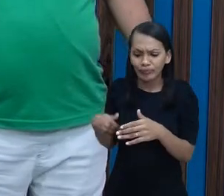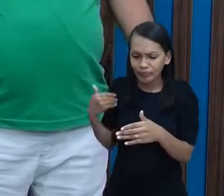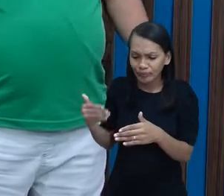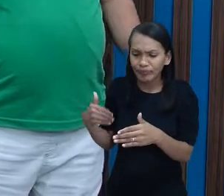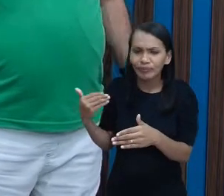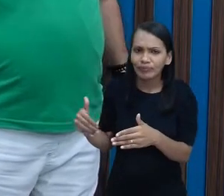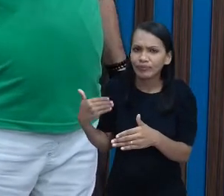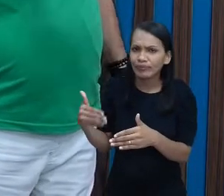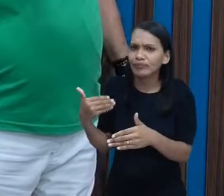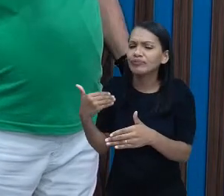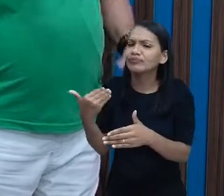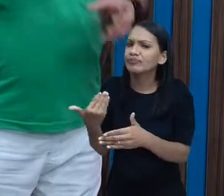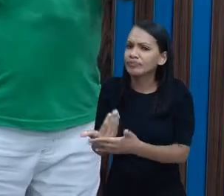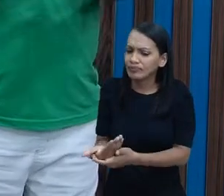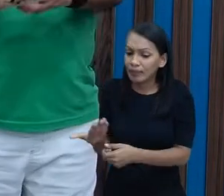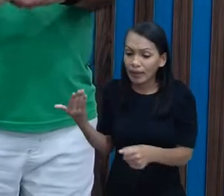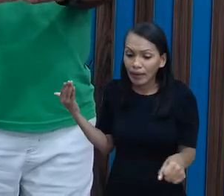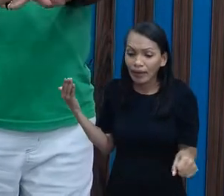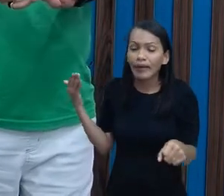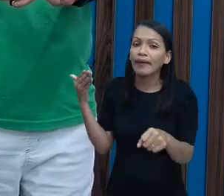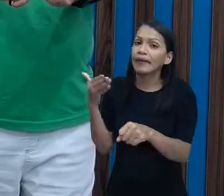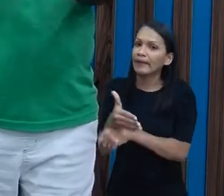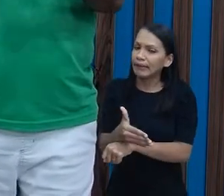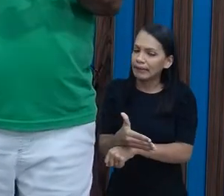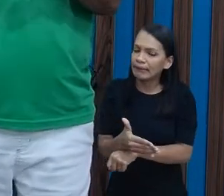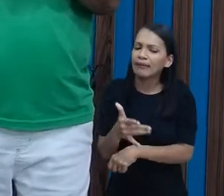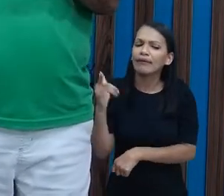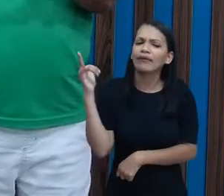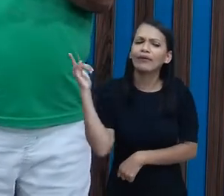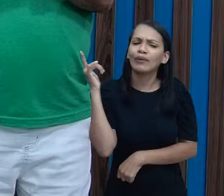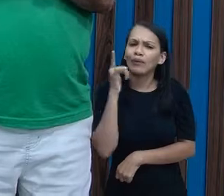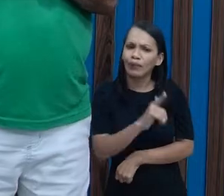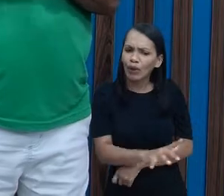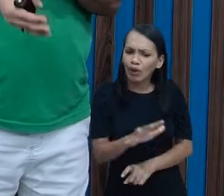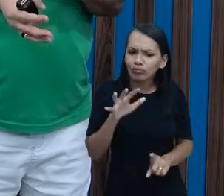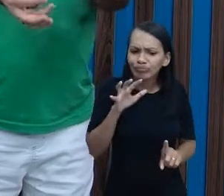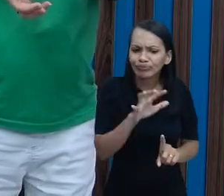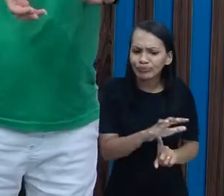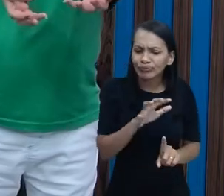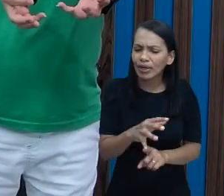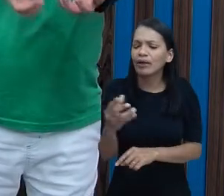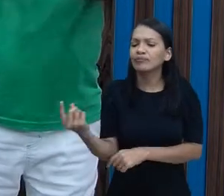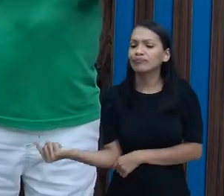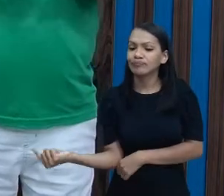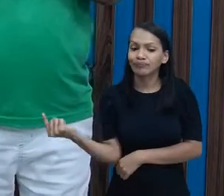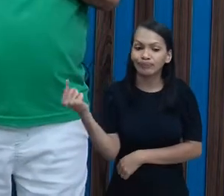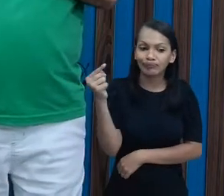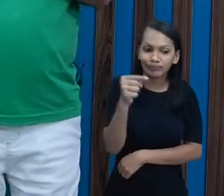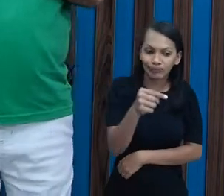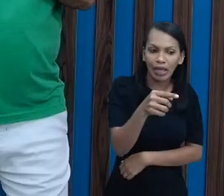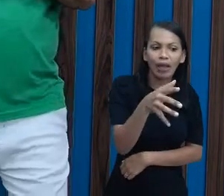de invasão, dominação, aí começava, né, a enviar produto e